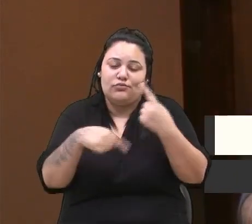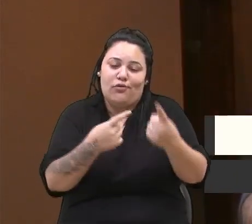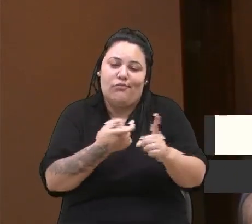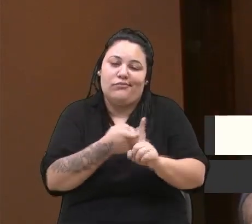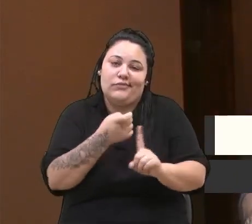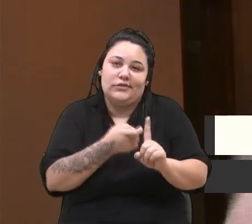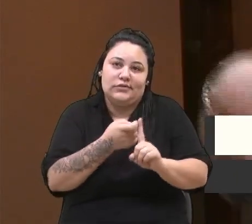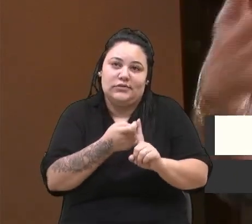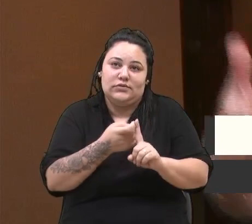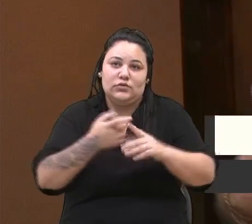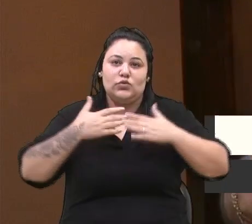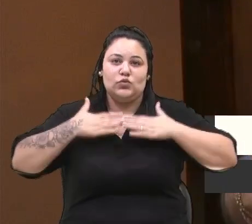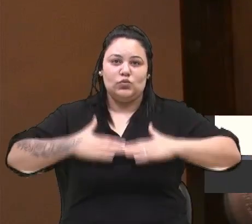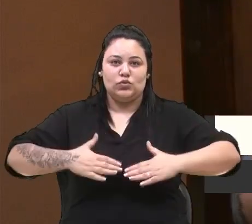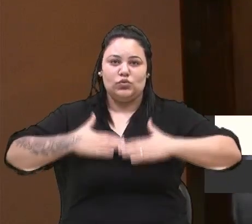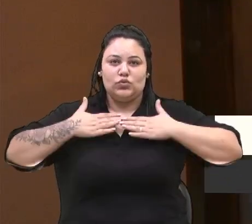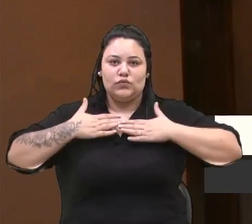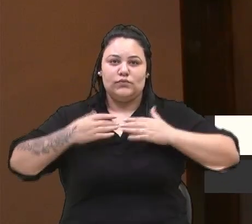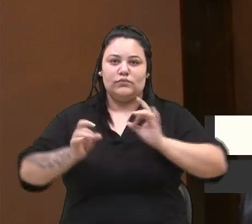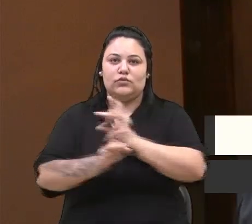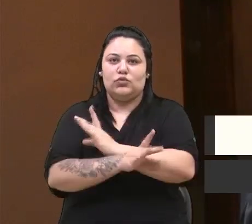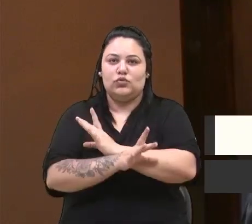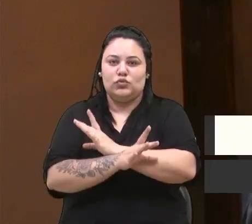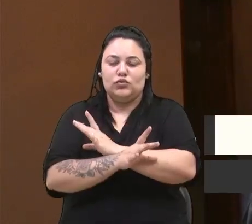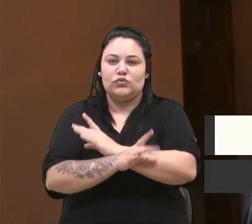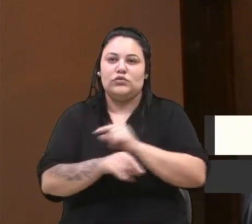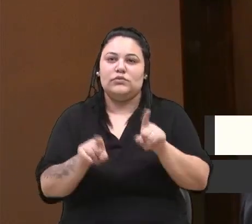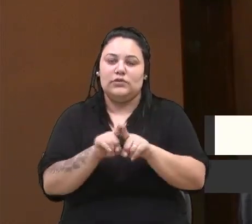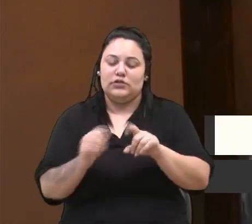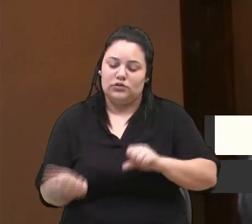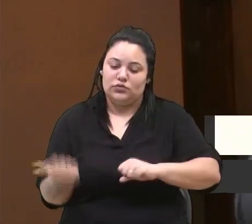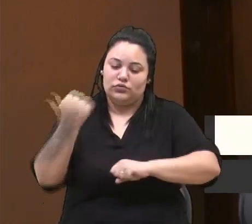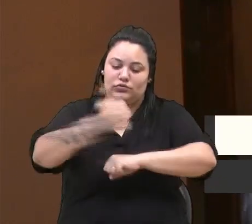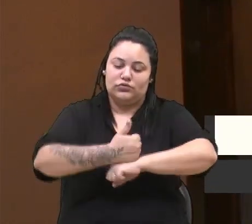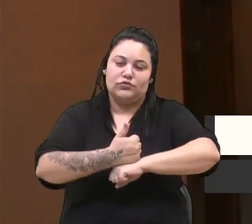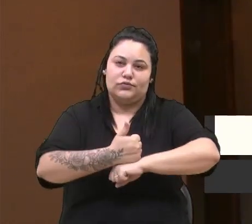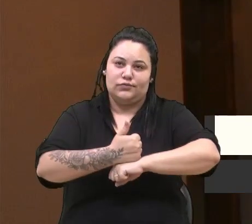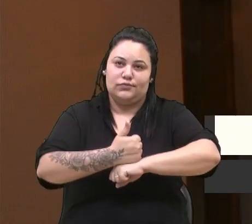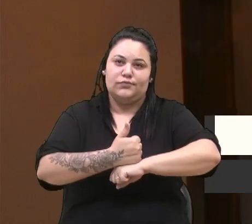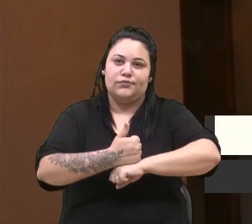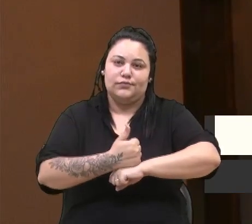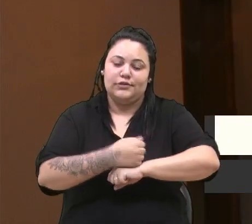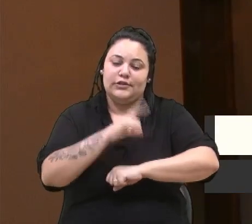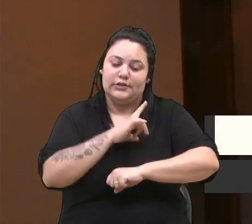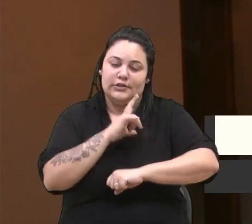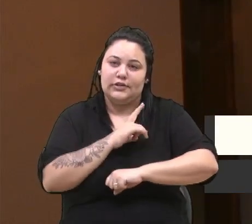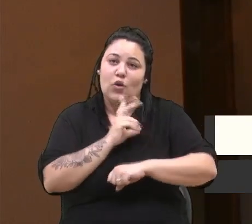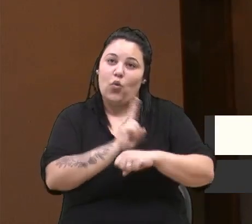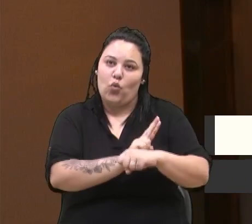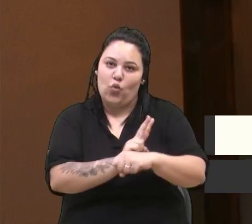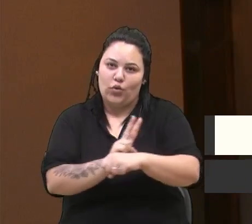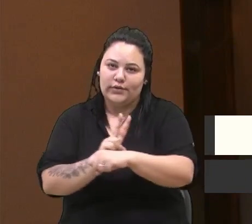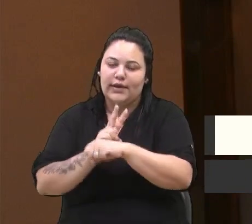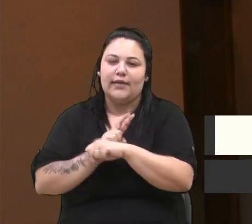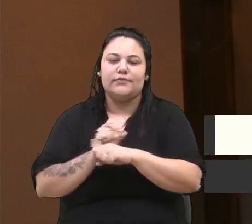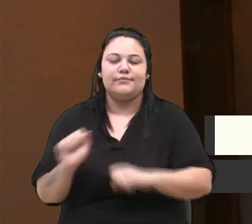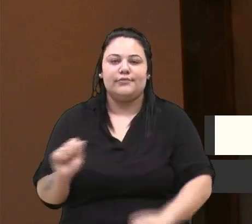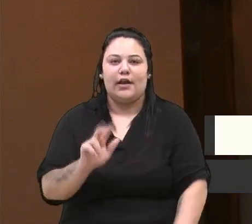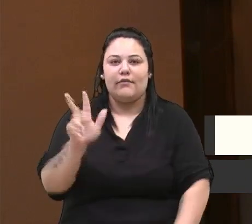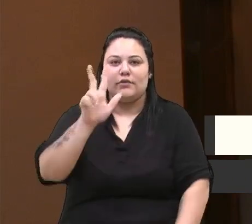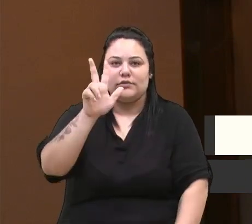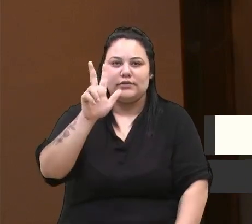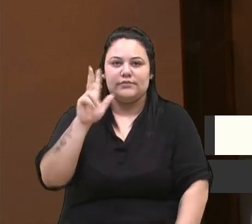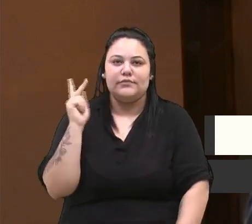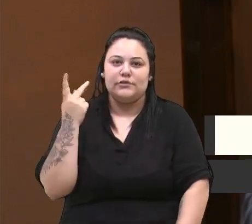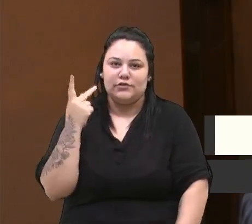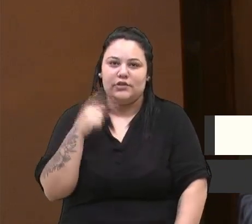esse busto ele fique pronto e que seja reposto lá, e que, sim, que se tenha o devido cuidado para valorizar a história